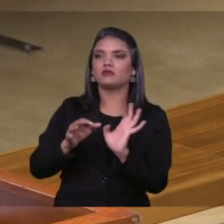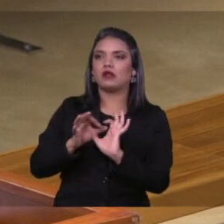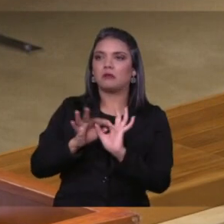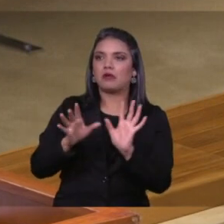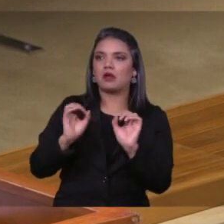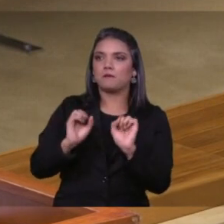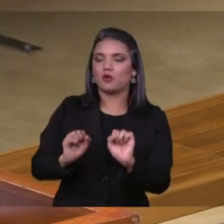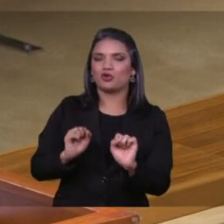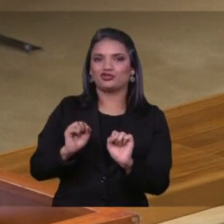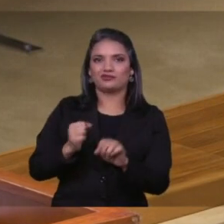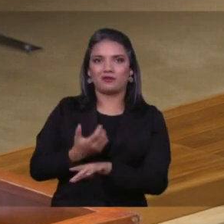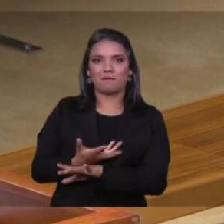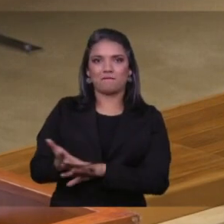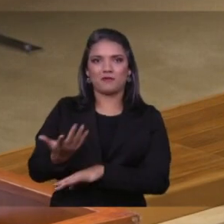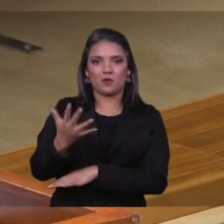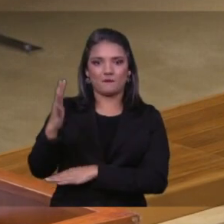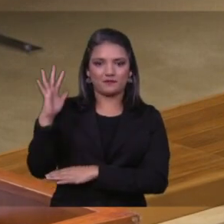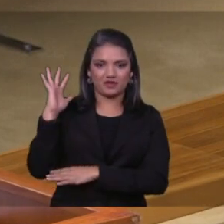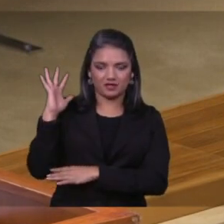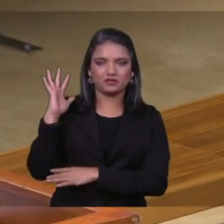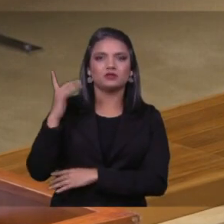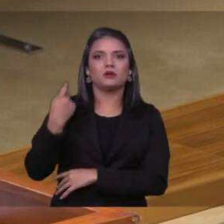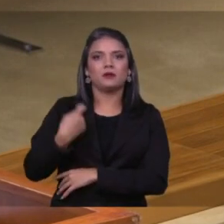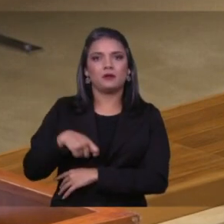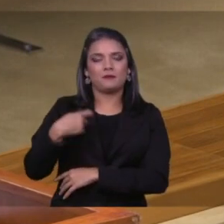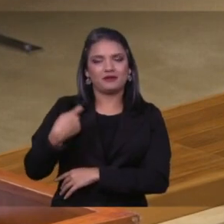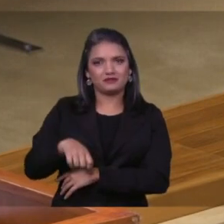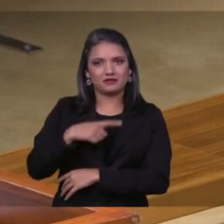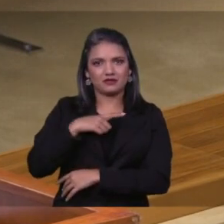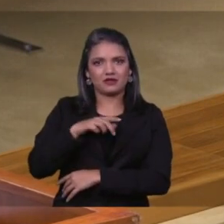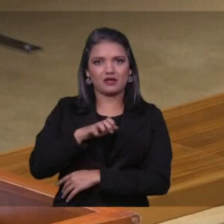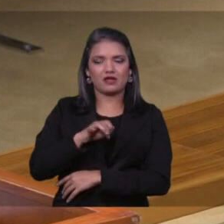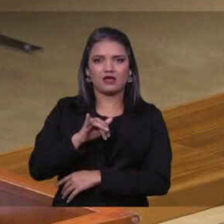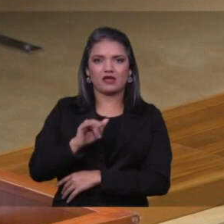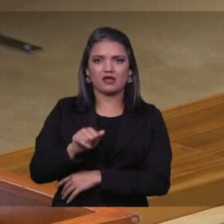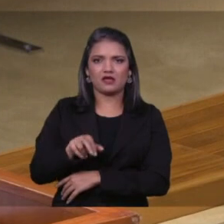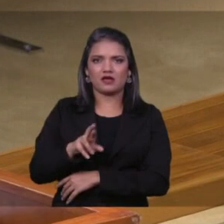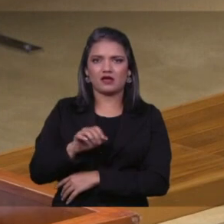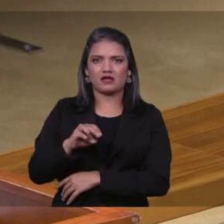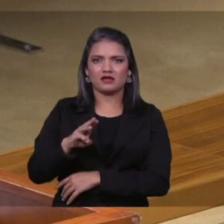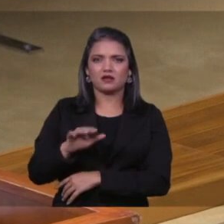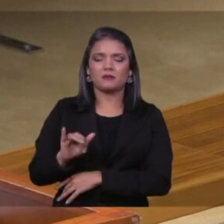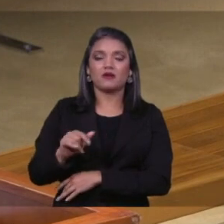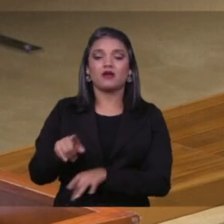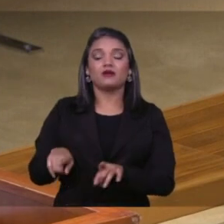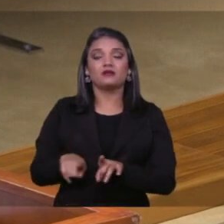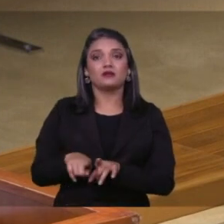condicionadas à Supremo apresentação julga processos que de tratam EIA, de medidas de combate ao desmatamento na floresta amazônica.